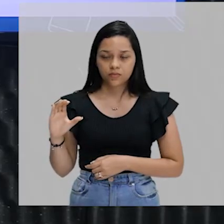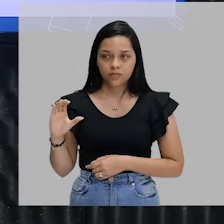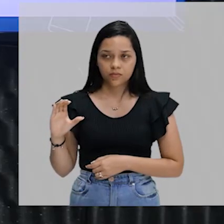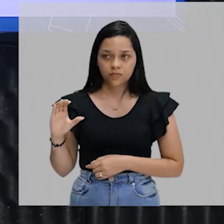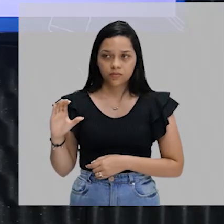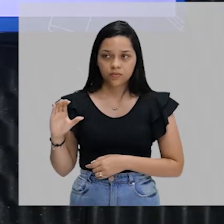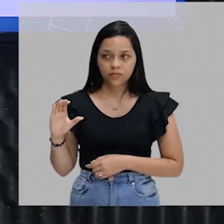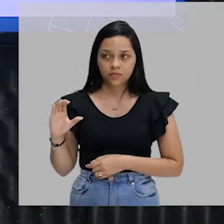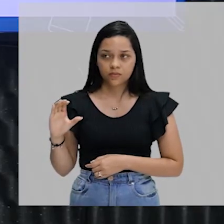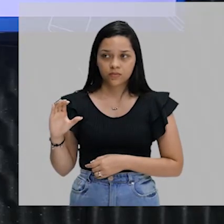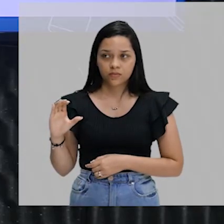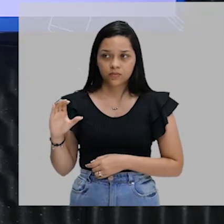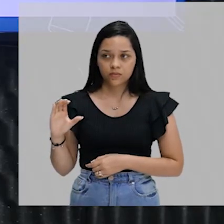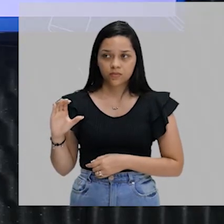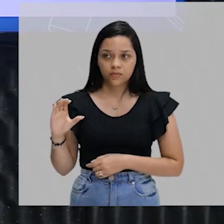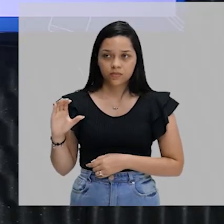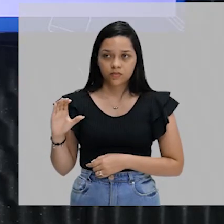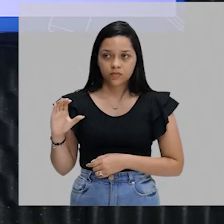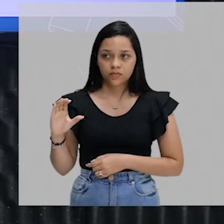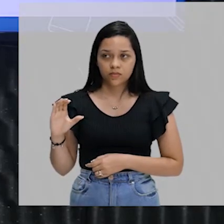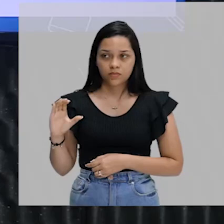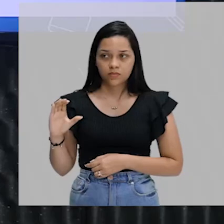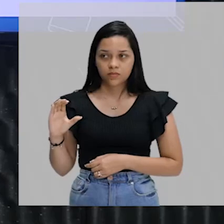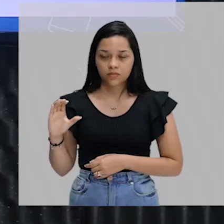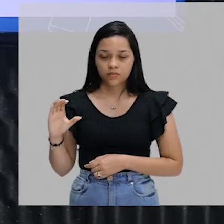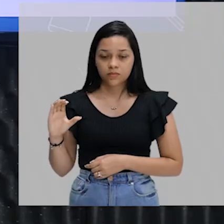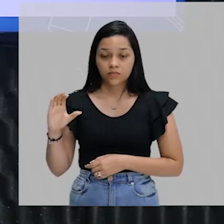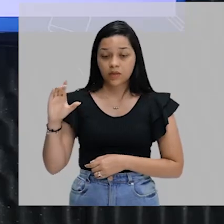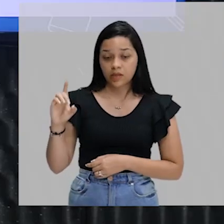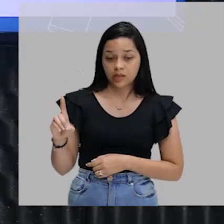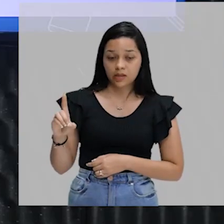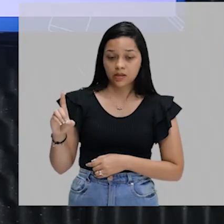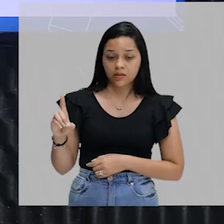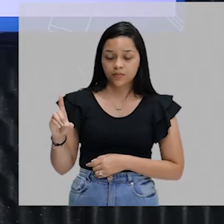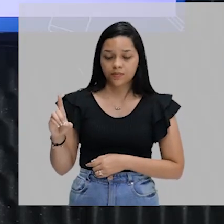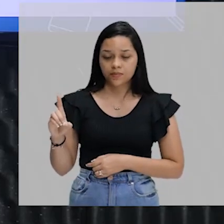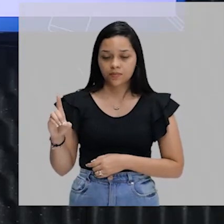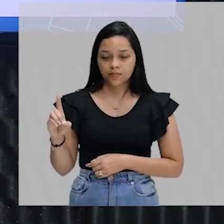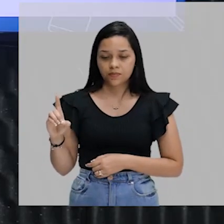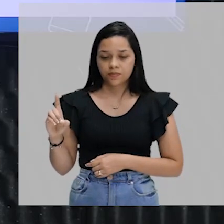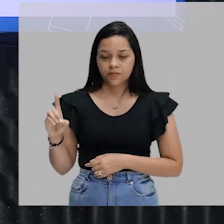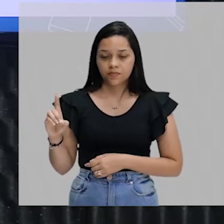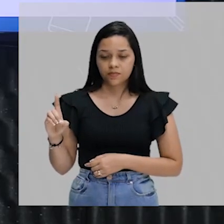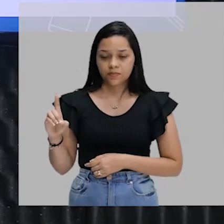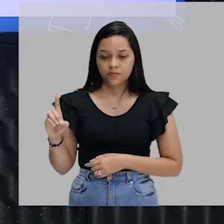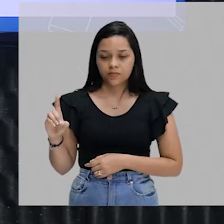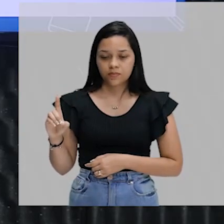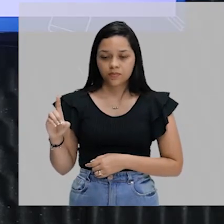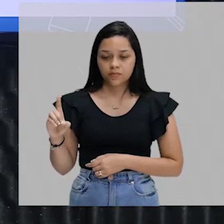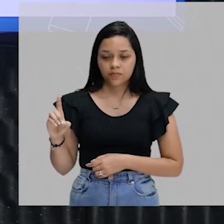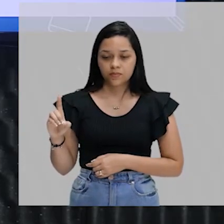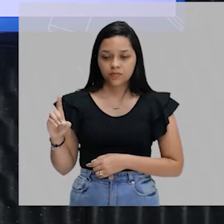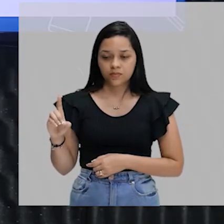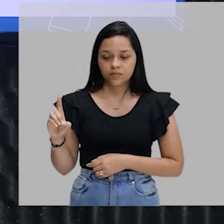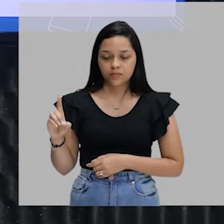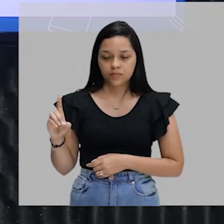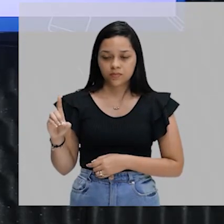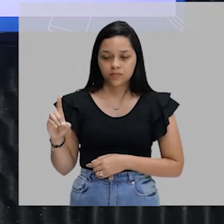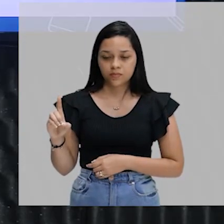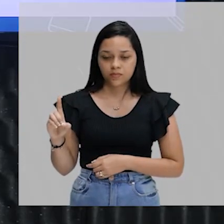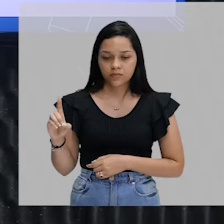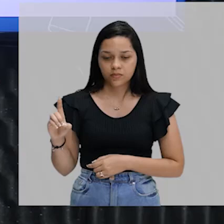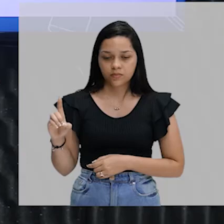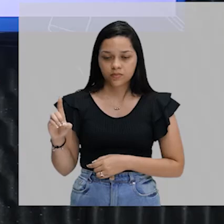é inexistente. Tá? A letra D, a linhagem passou por testes nutricionais após